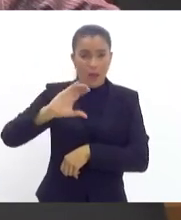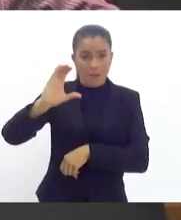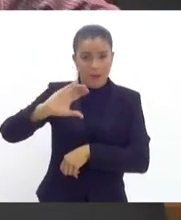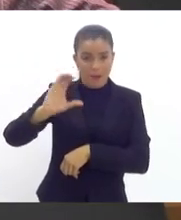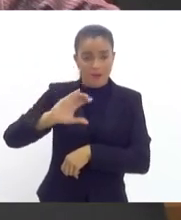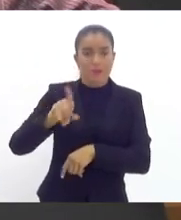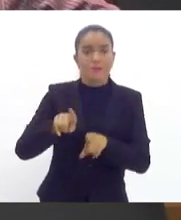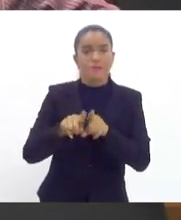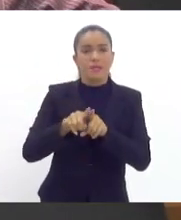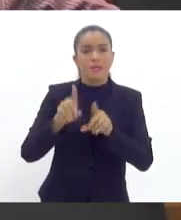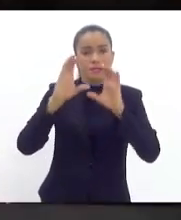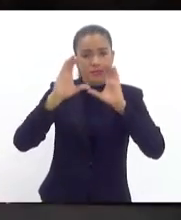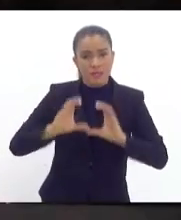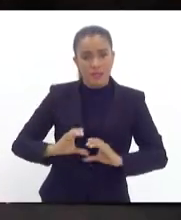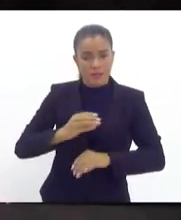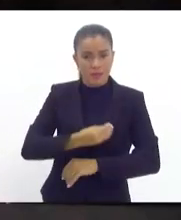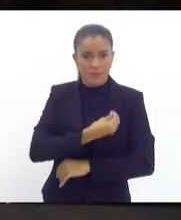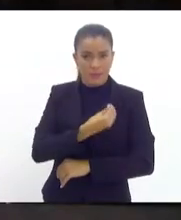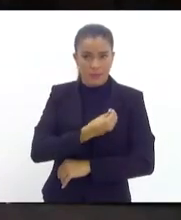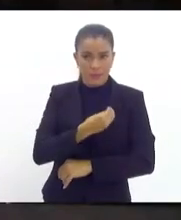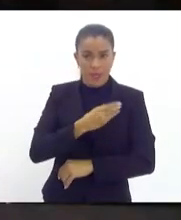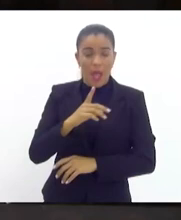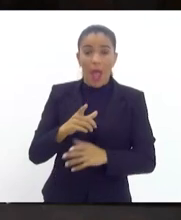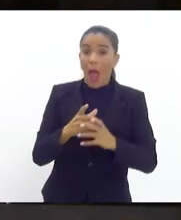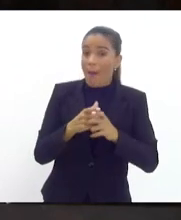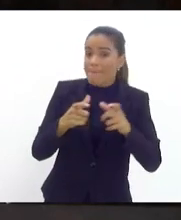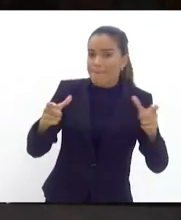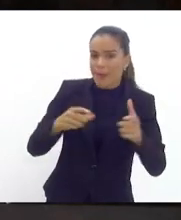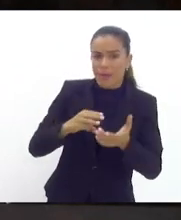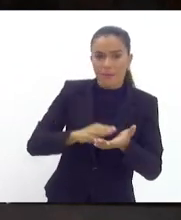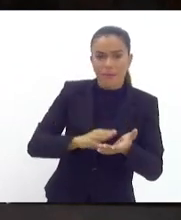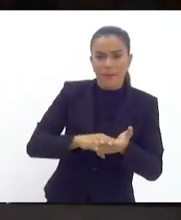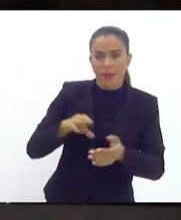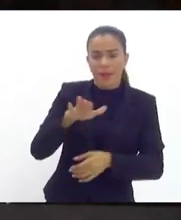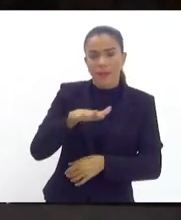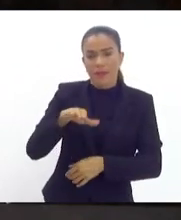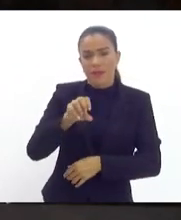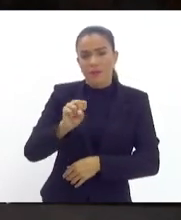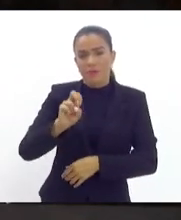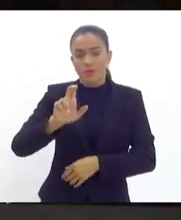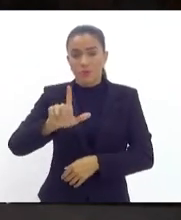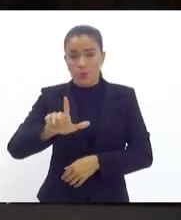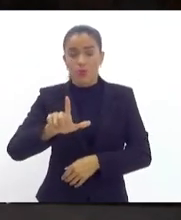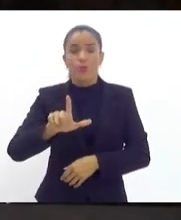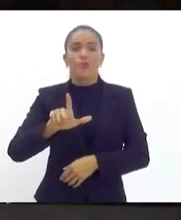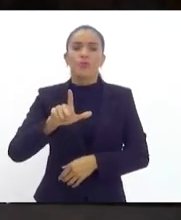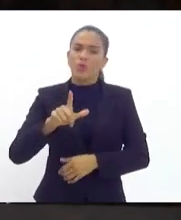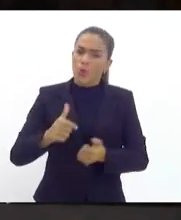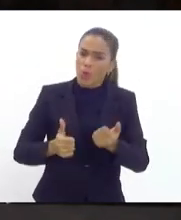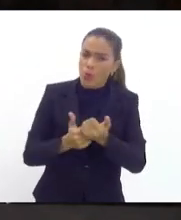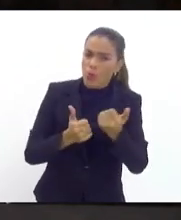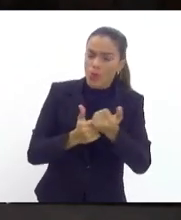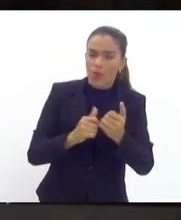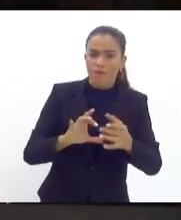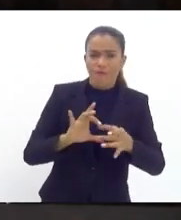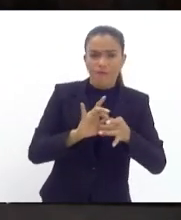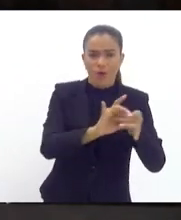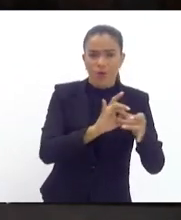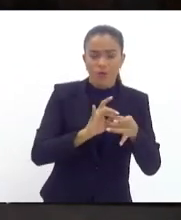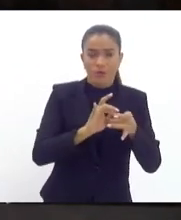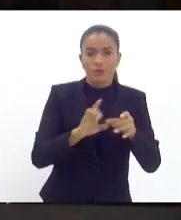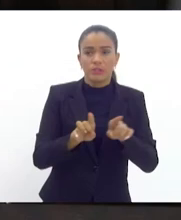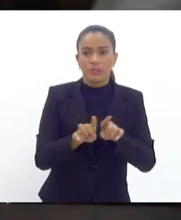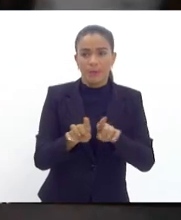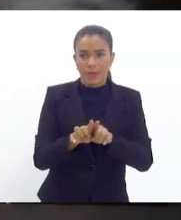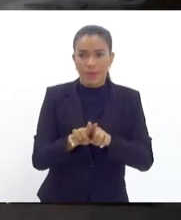do cidadão presente que também a maioria dos membros é da zona sul e a gente se propôs de unir forças não só dos mandatos aqui dos deputados